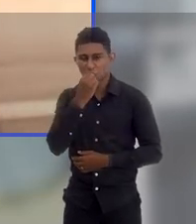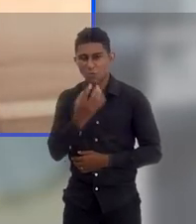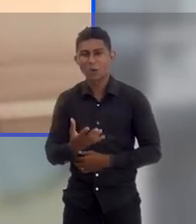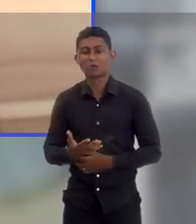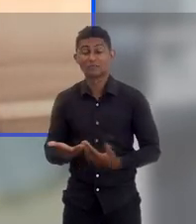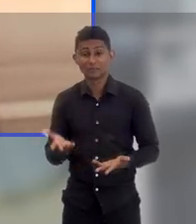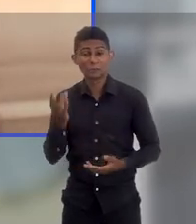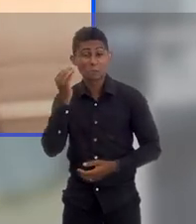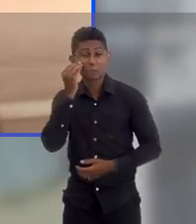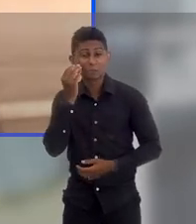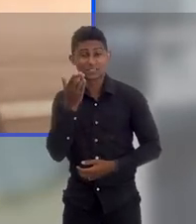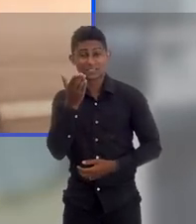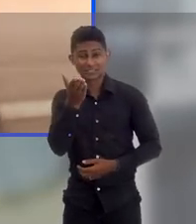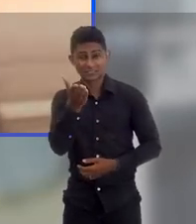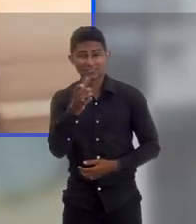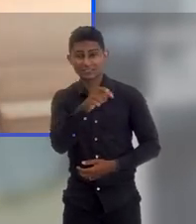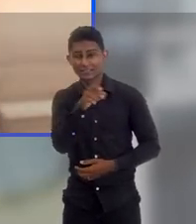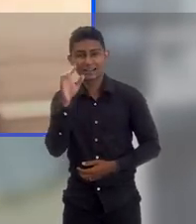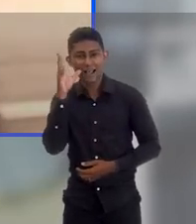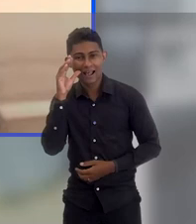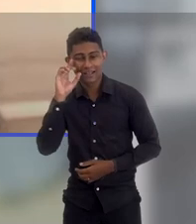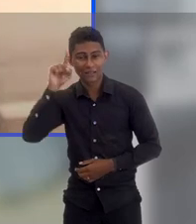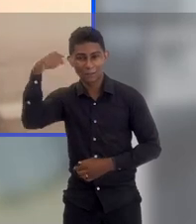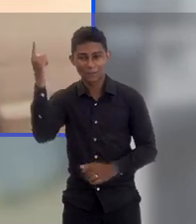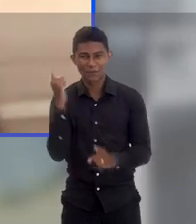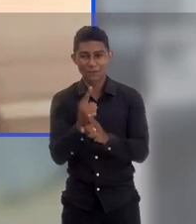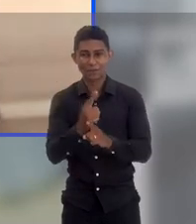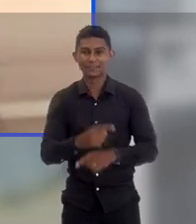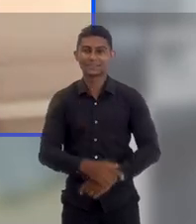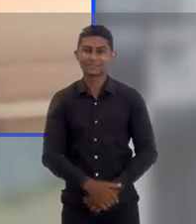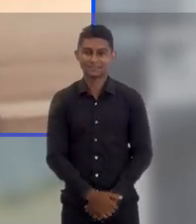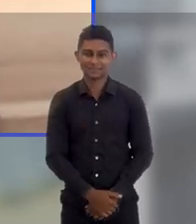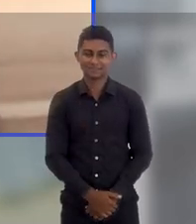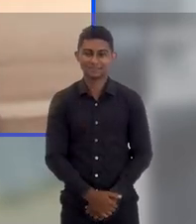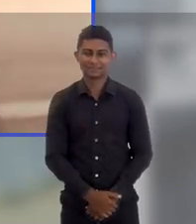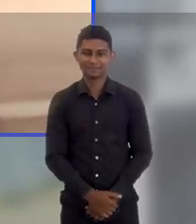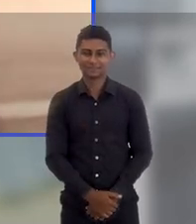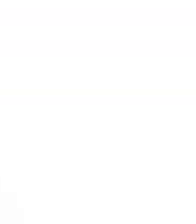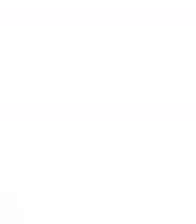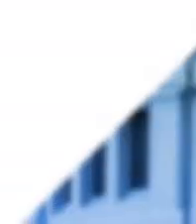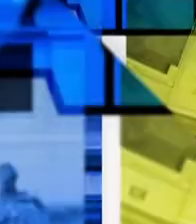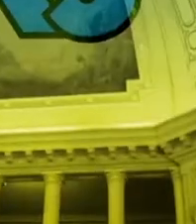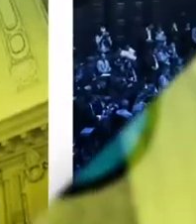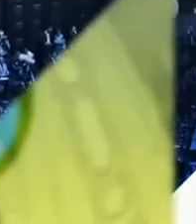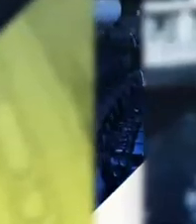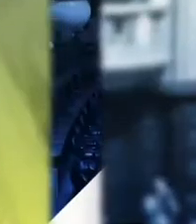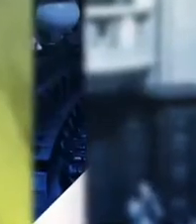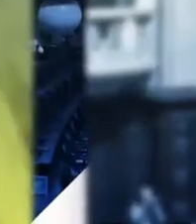super carnavalesco. Um beijo a você, nosso espectador, e até o próximo programa.